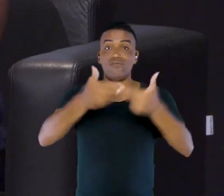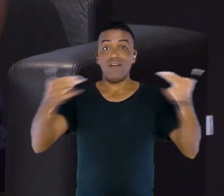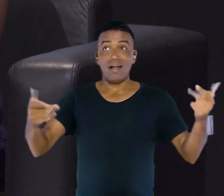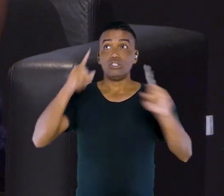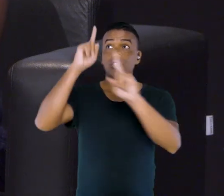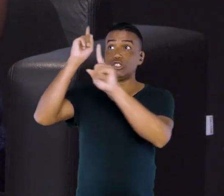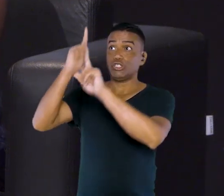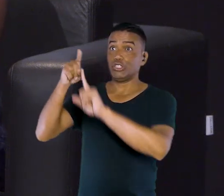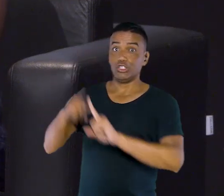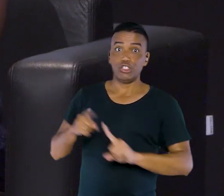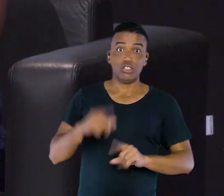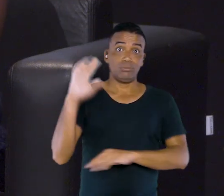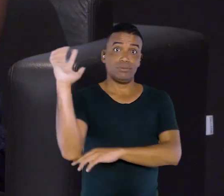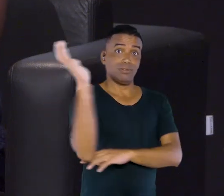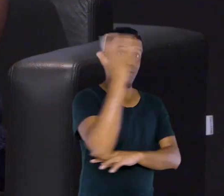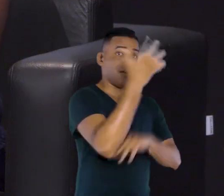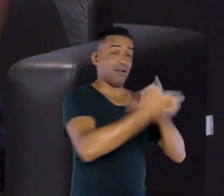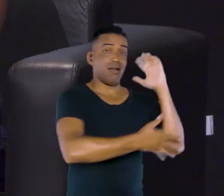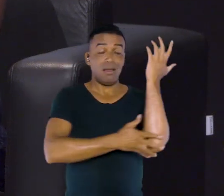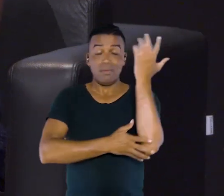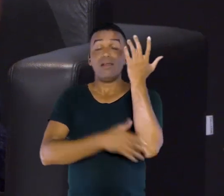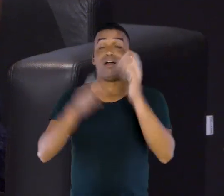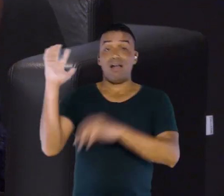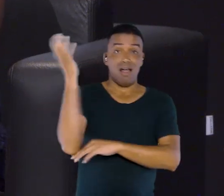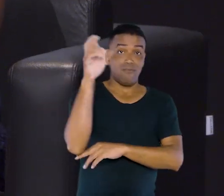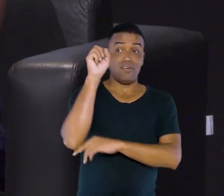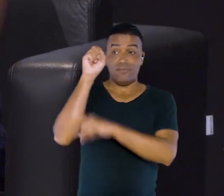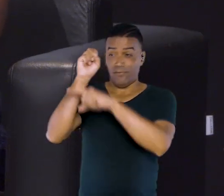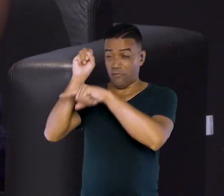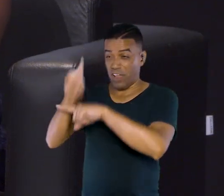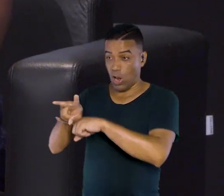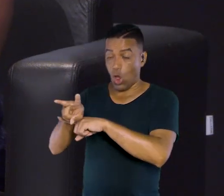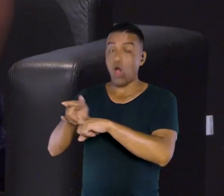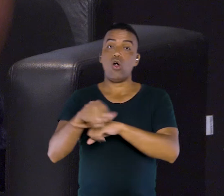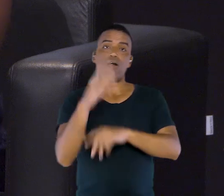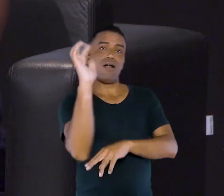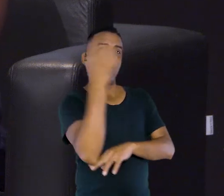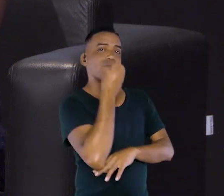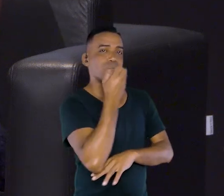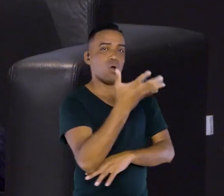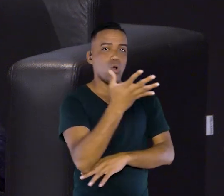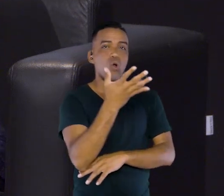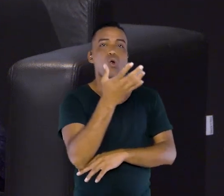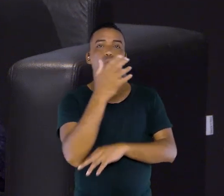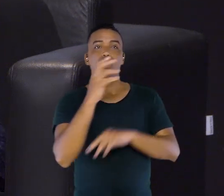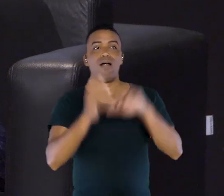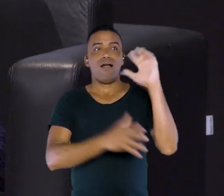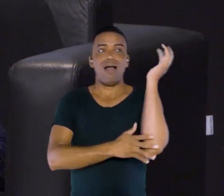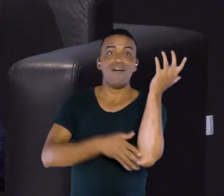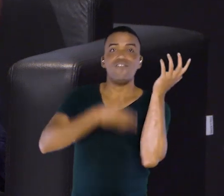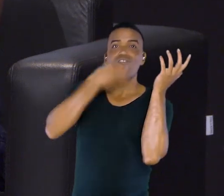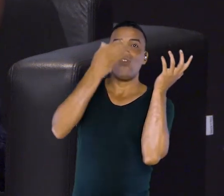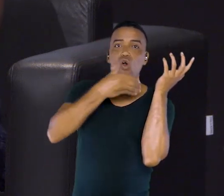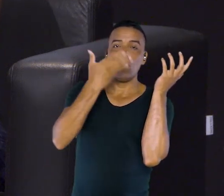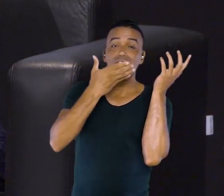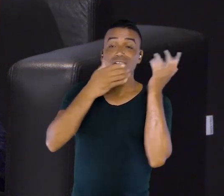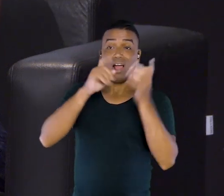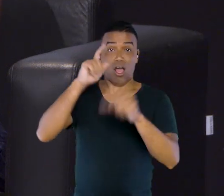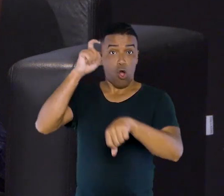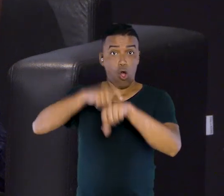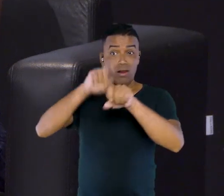diversas espécies de árvores. Tem umas venenosas, umas boas, outras comestíveis.